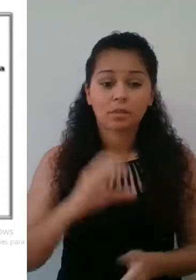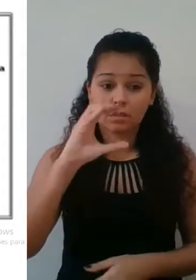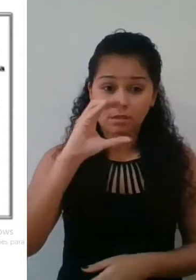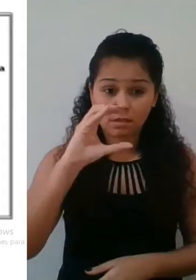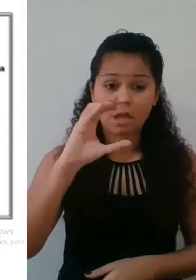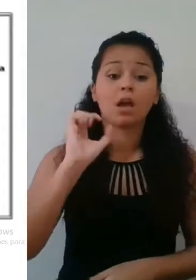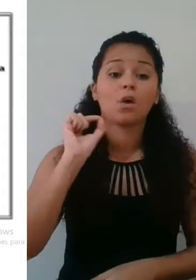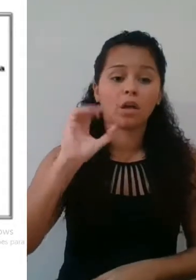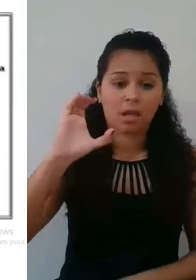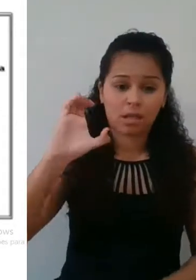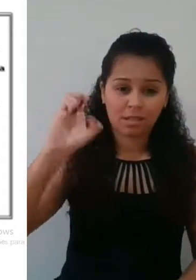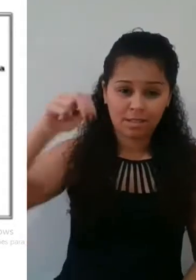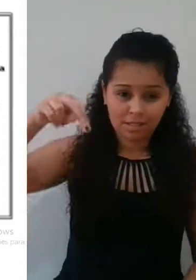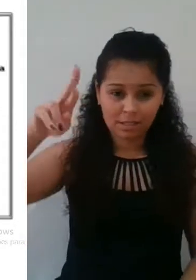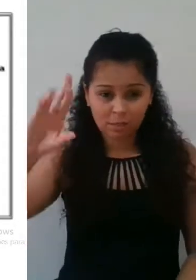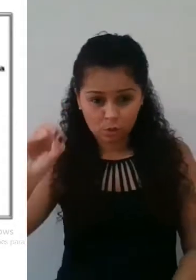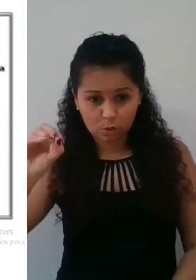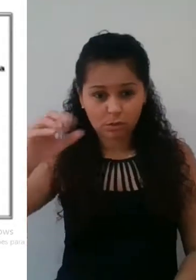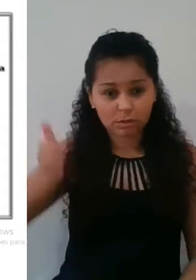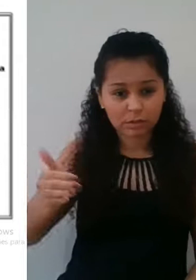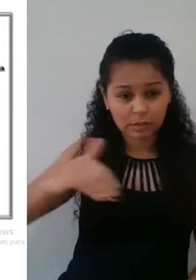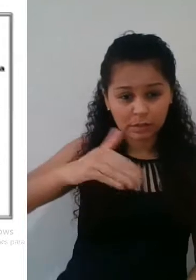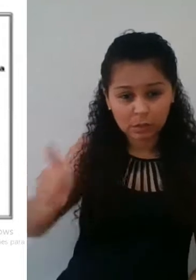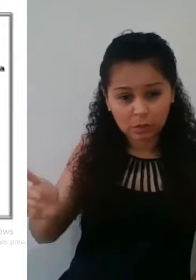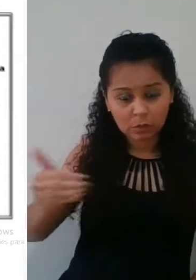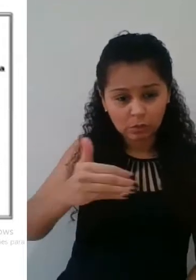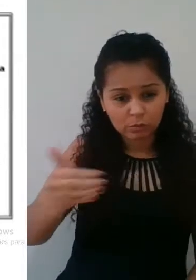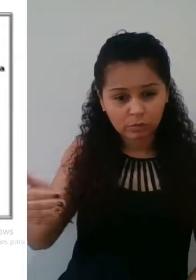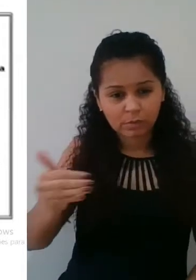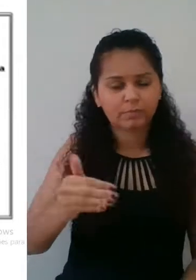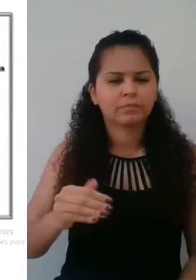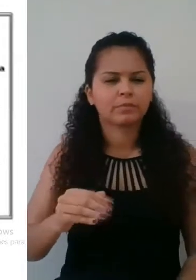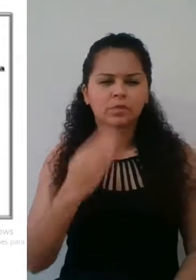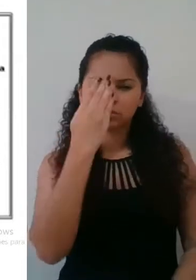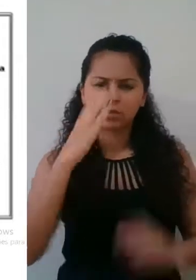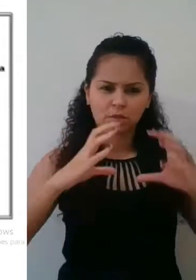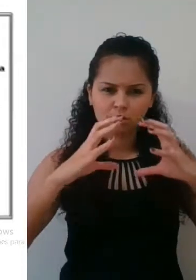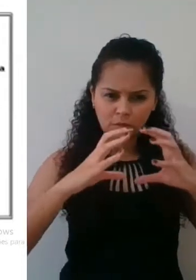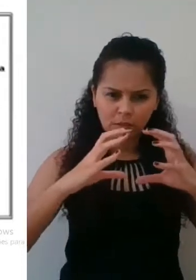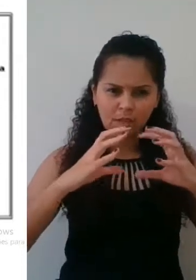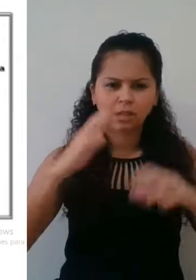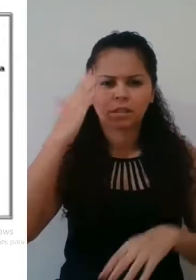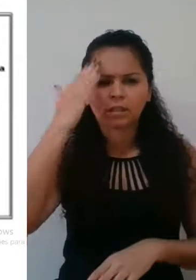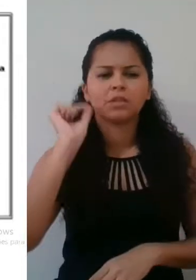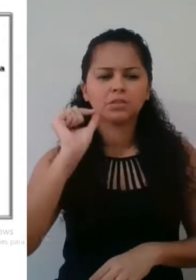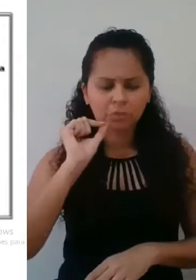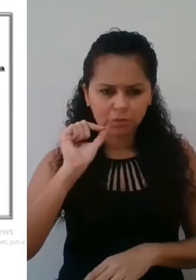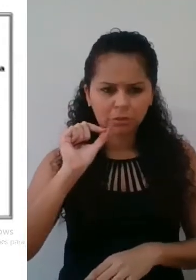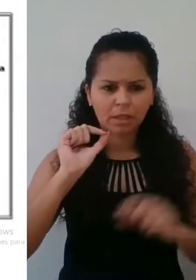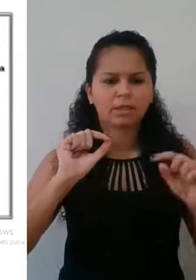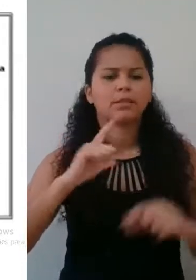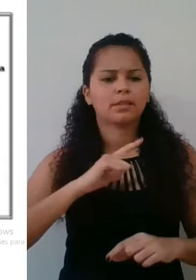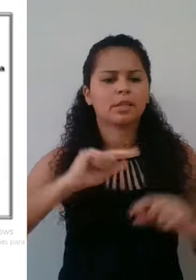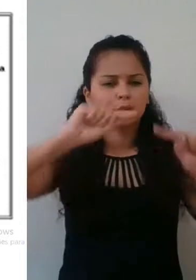de curvatura. Como o espelho é esférico, a gente entende que ele surgiu de uma superfície que é